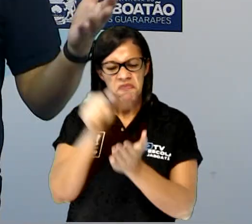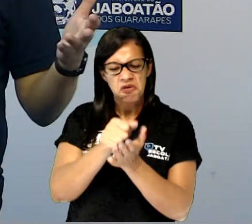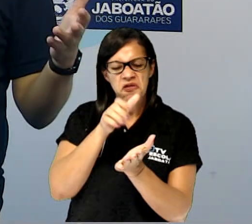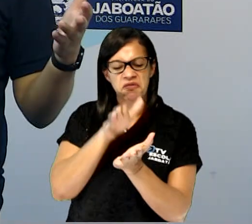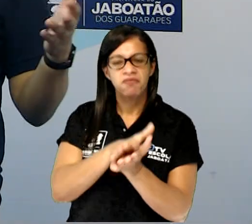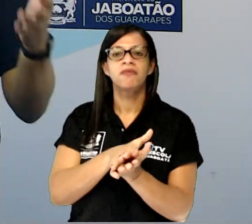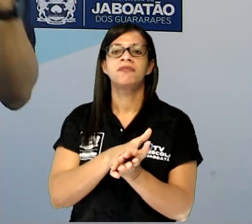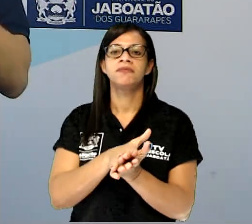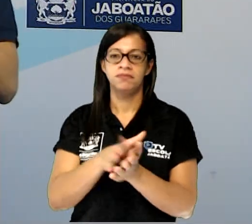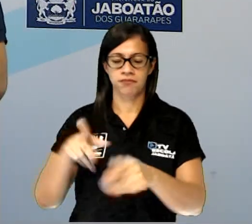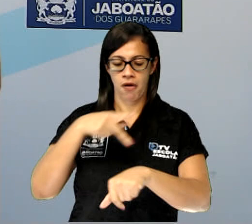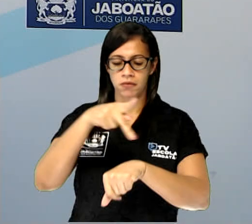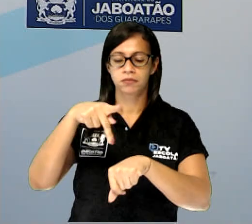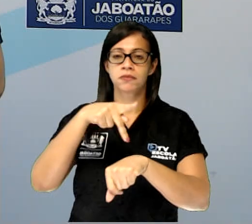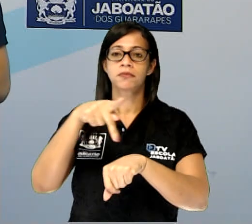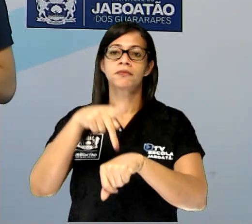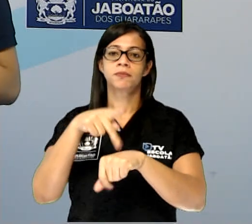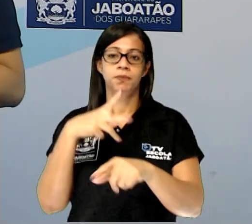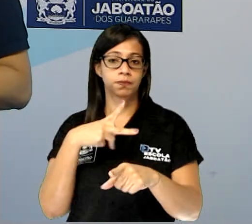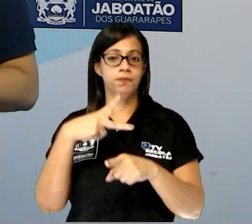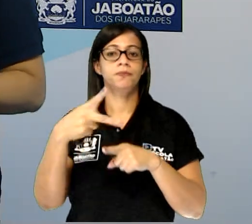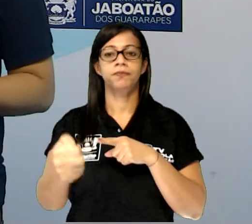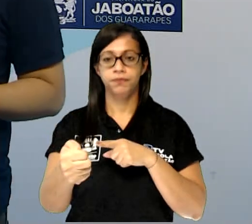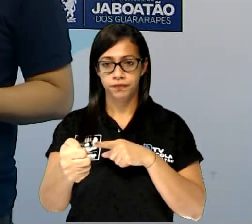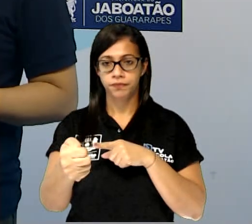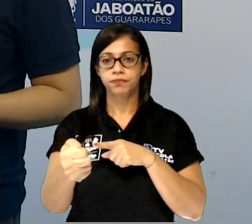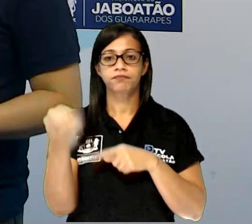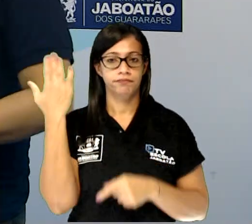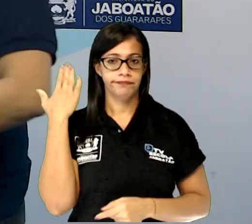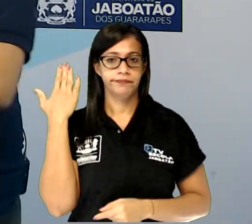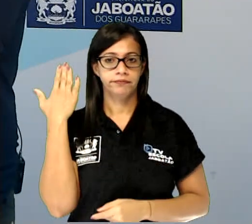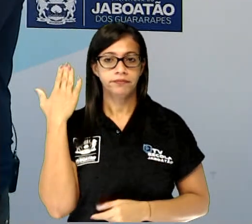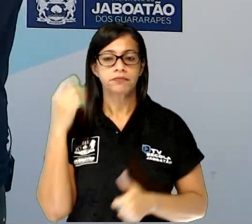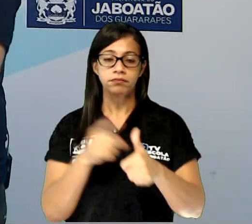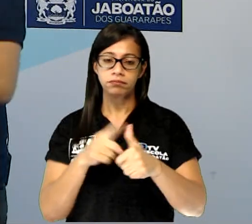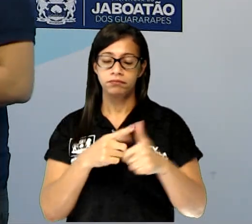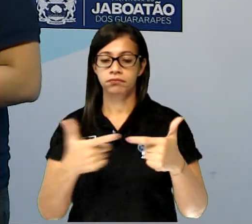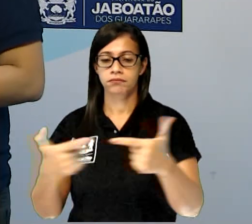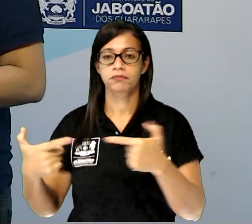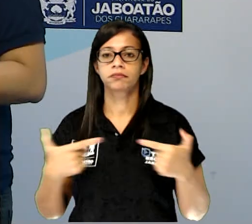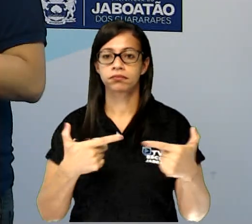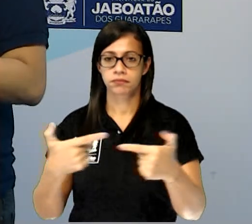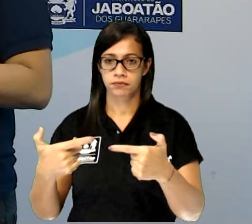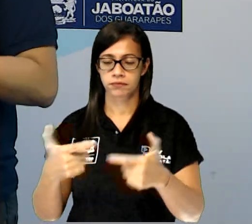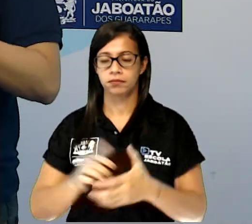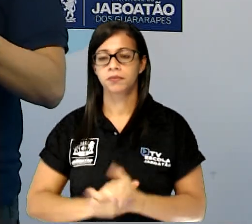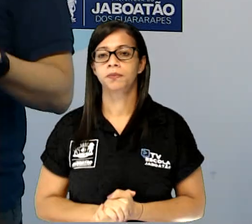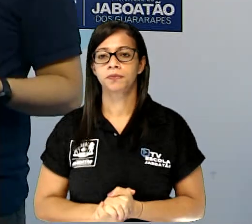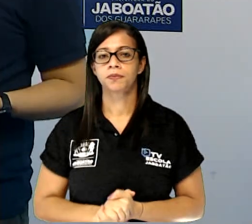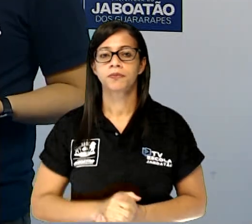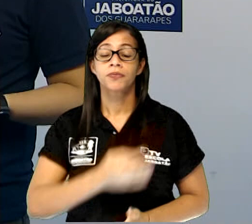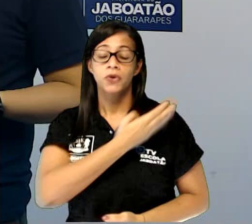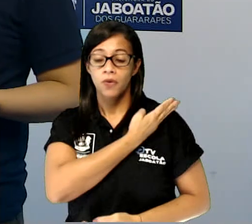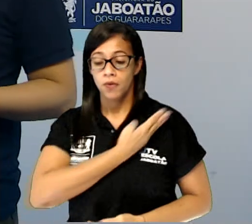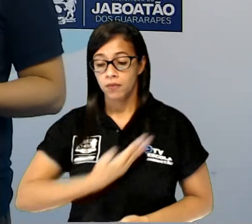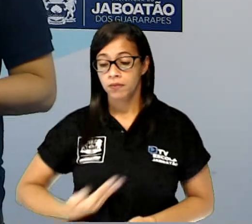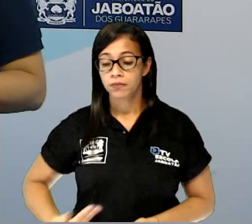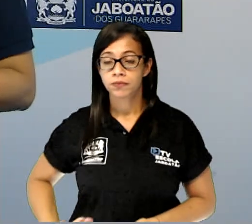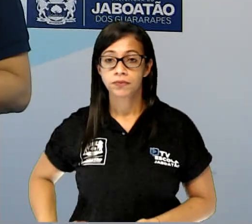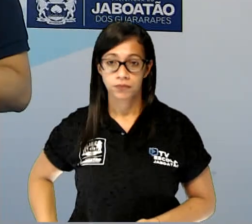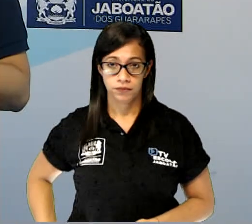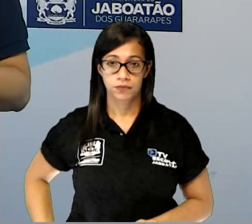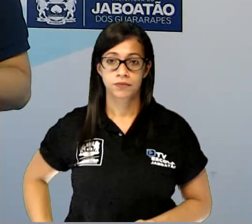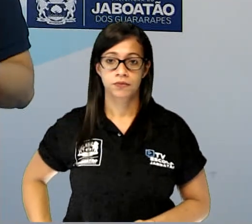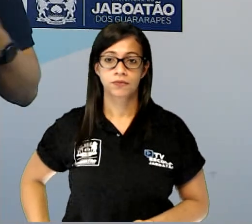daqueles países que venceram, né, a Primeira Guerra Mundial. O governo eleito, o governo republicano eleito, conhecido